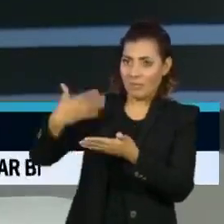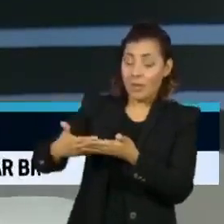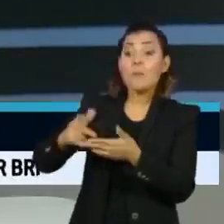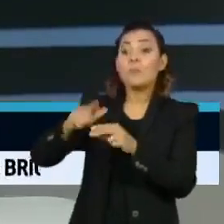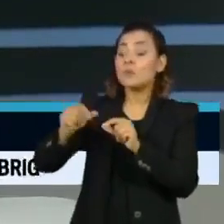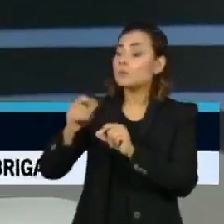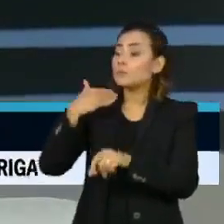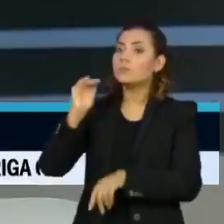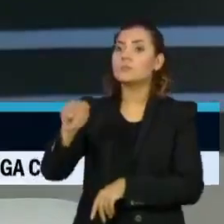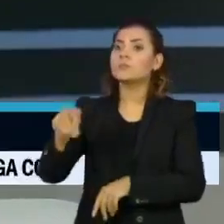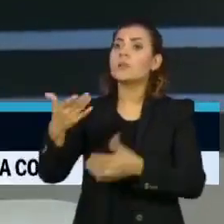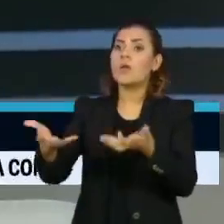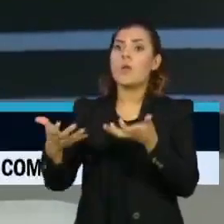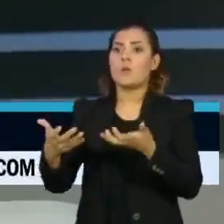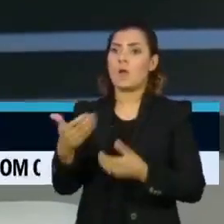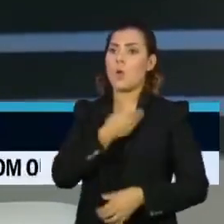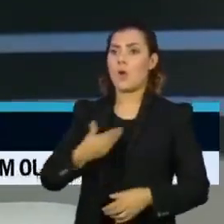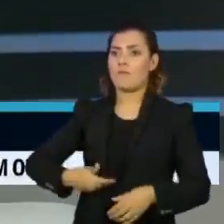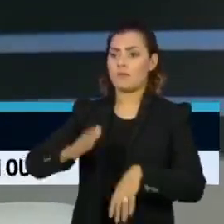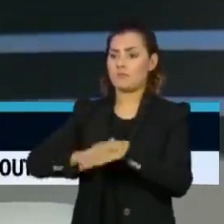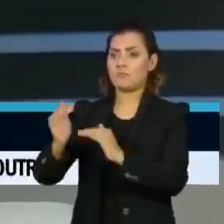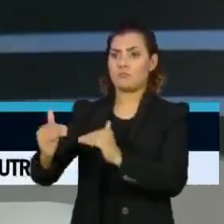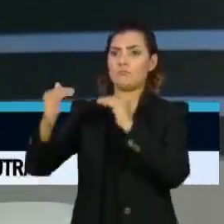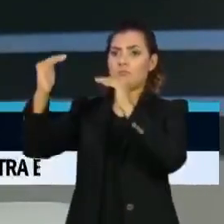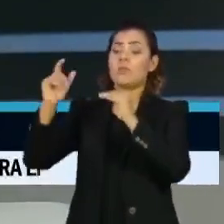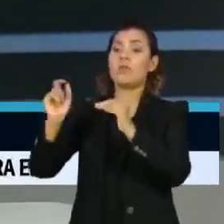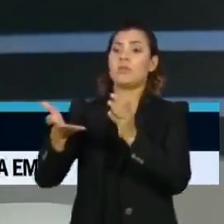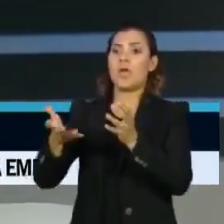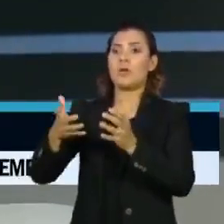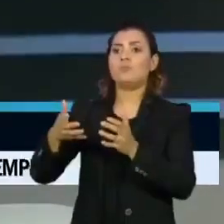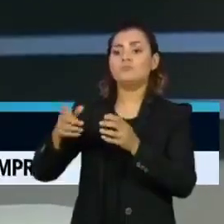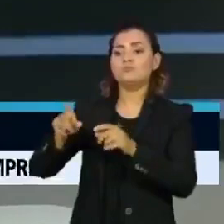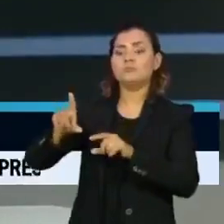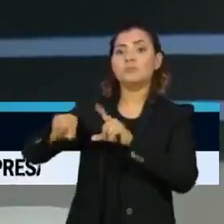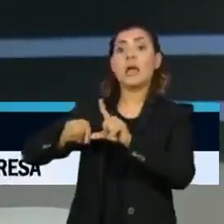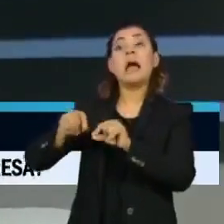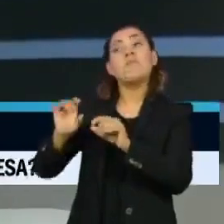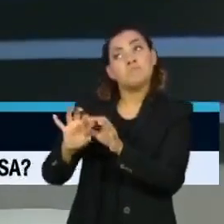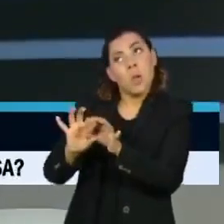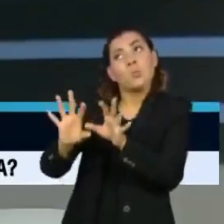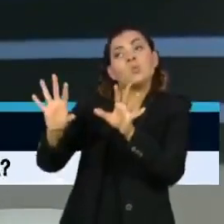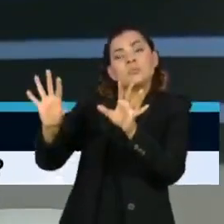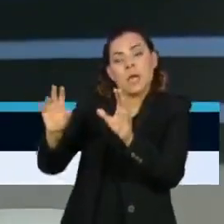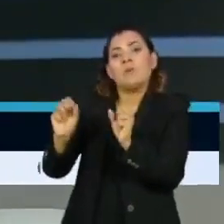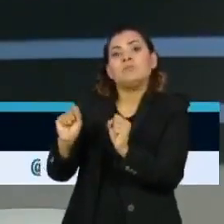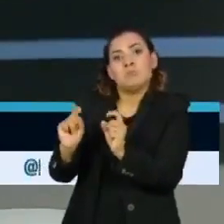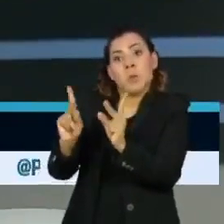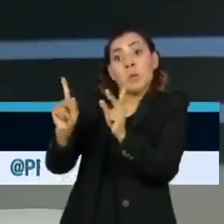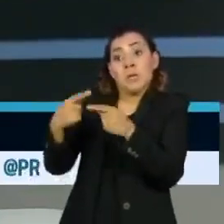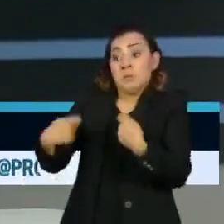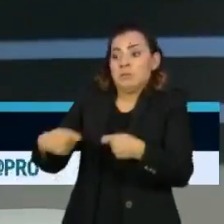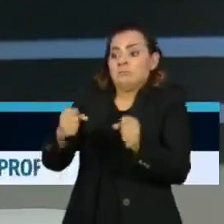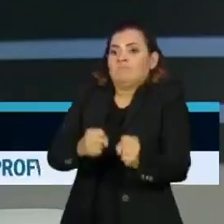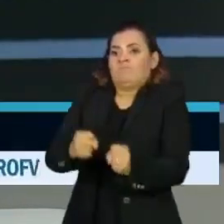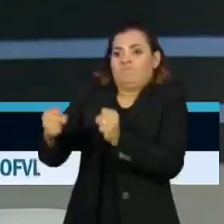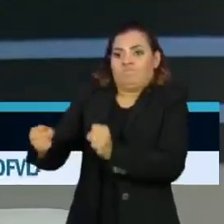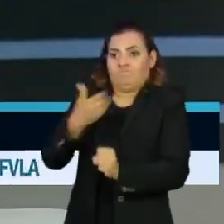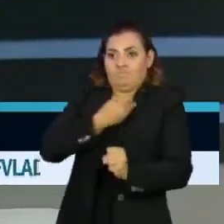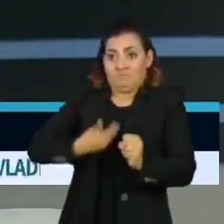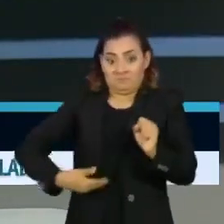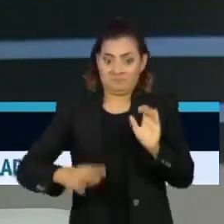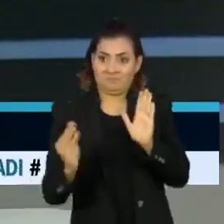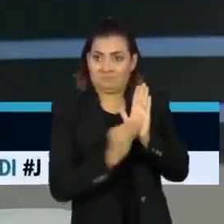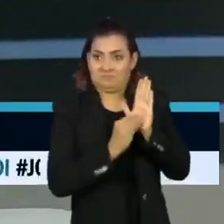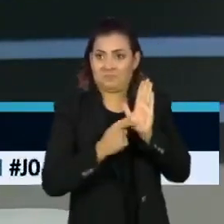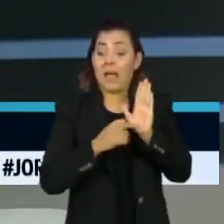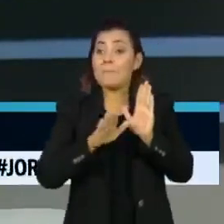e falou, olha, eu quero ser nível 2 de governança de vocês. Abriram uma exceção, porque o nível 2 exige que se dê poder